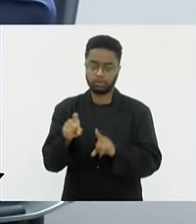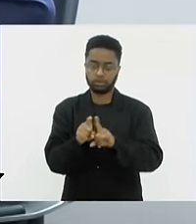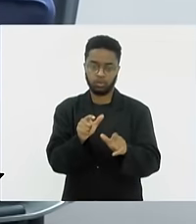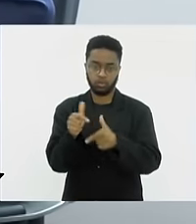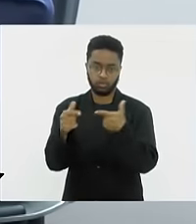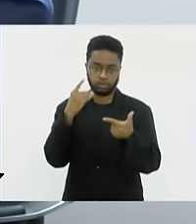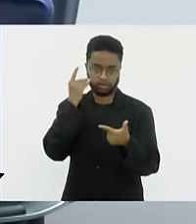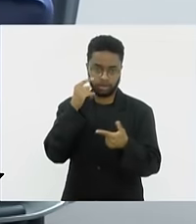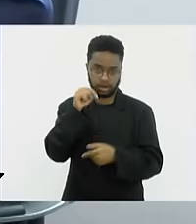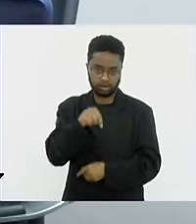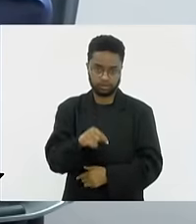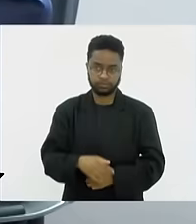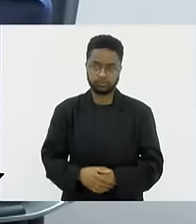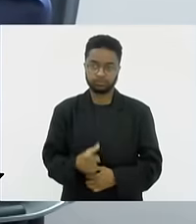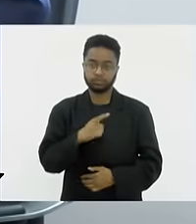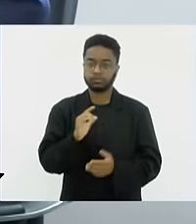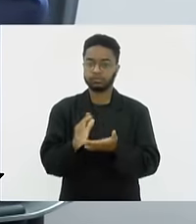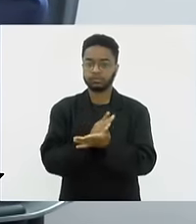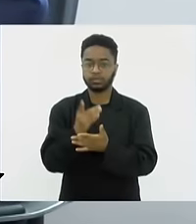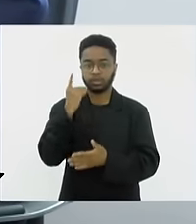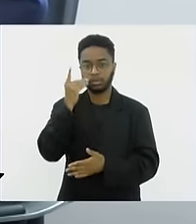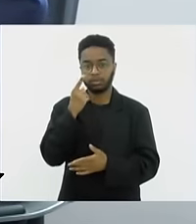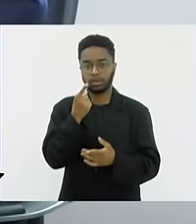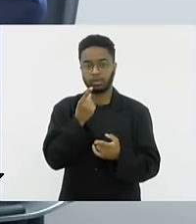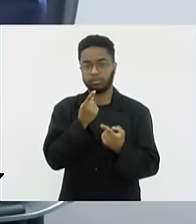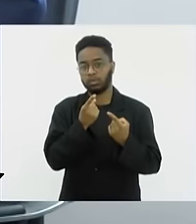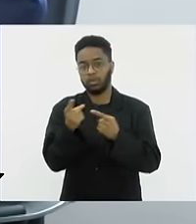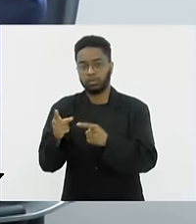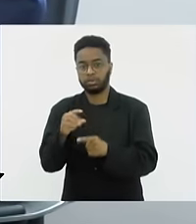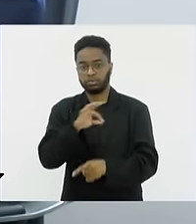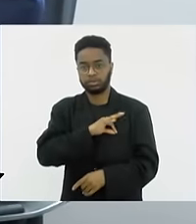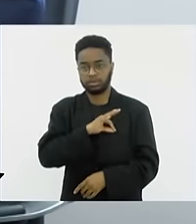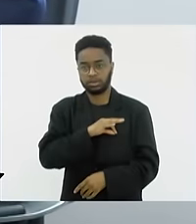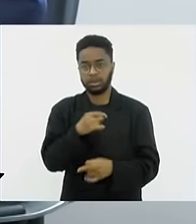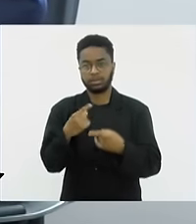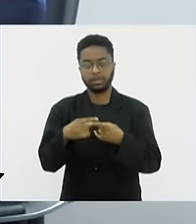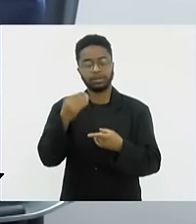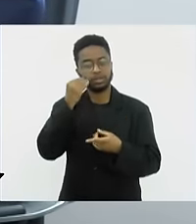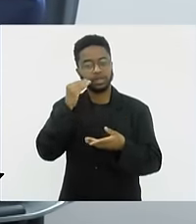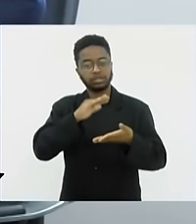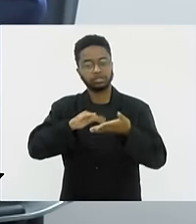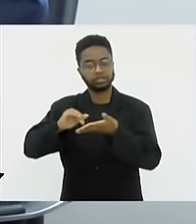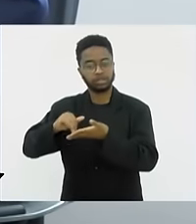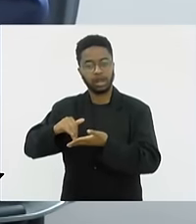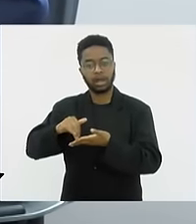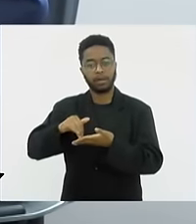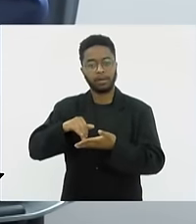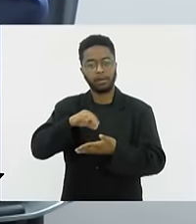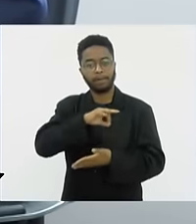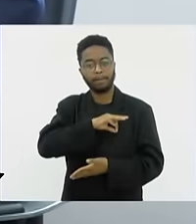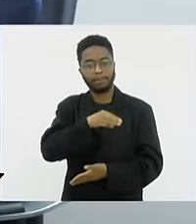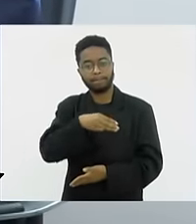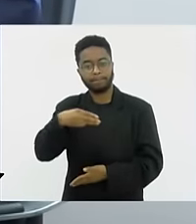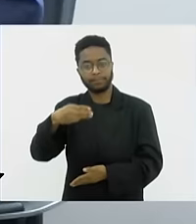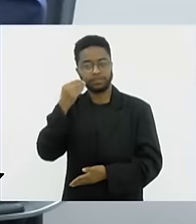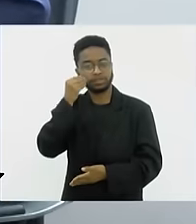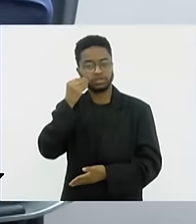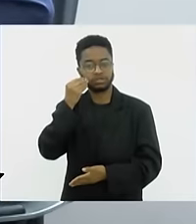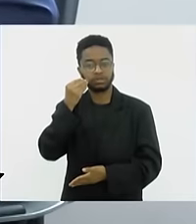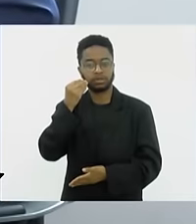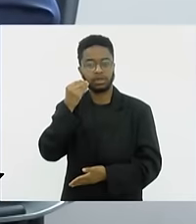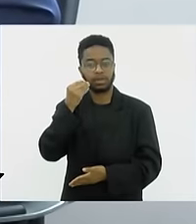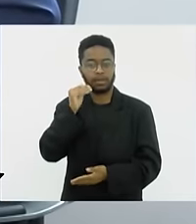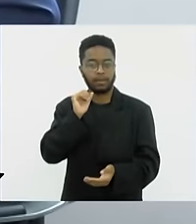dessa bancada. Tem alguns deputados aqui que são inimigos da polícia, querem desmilitarizar a polícia, querem fazer um tal de desinvestimento, é o que